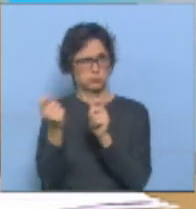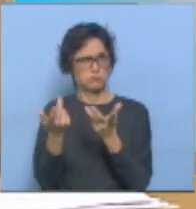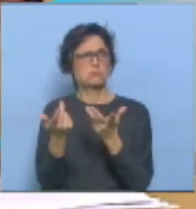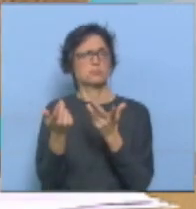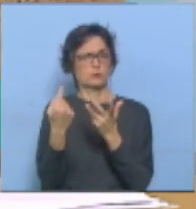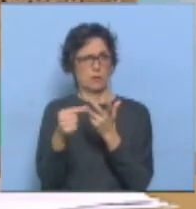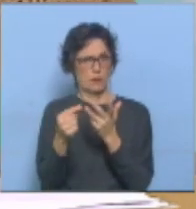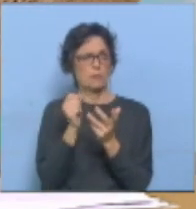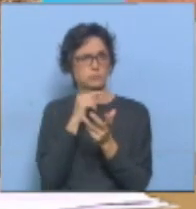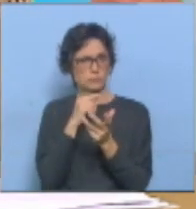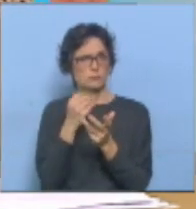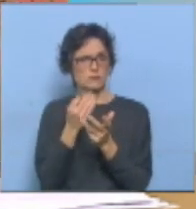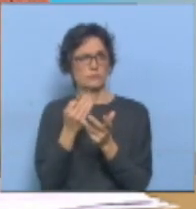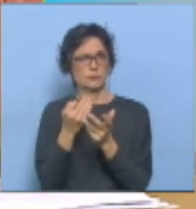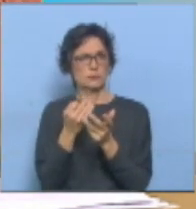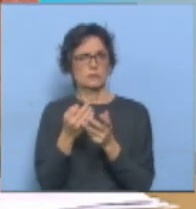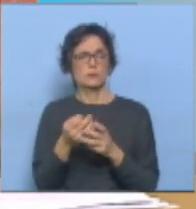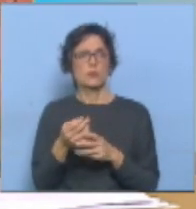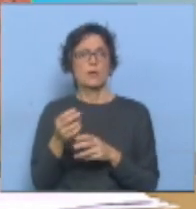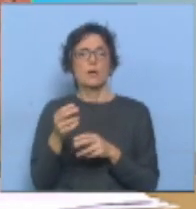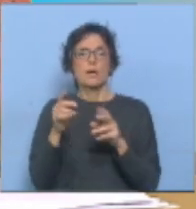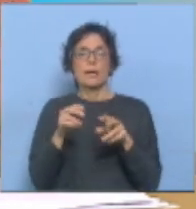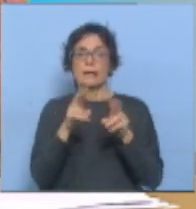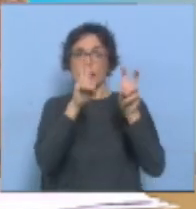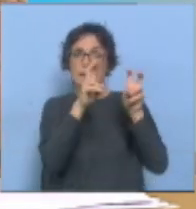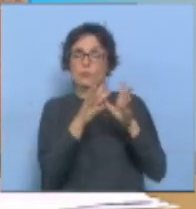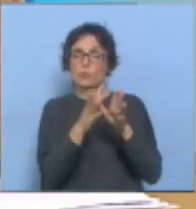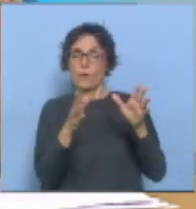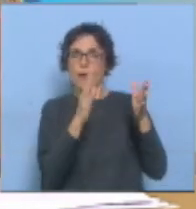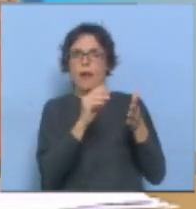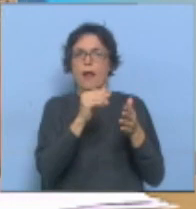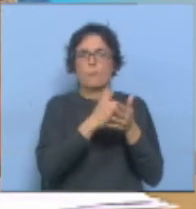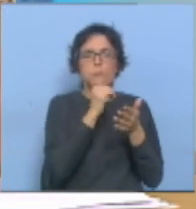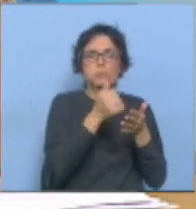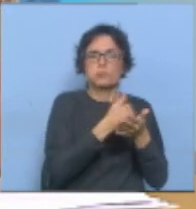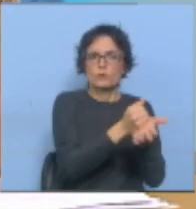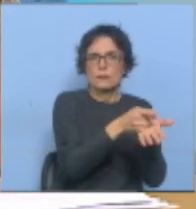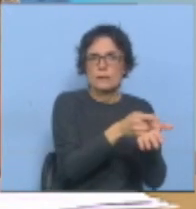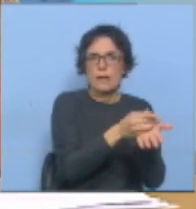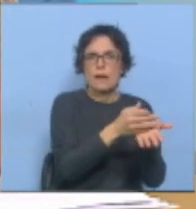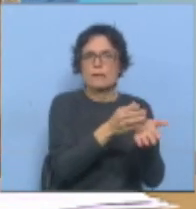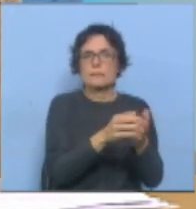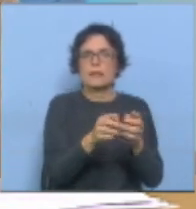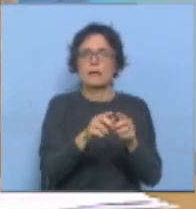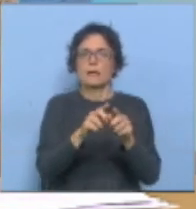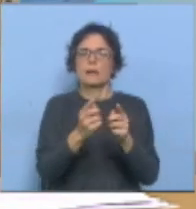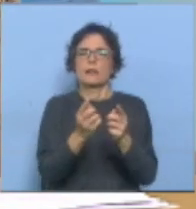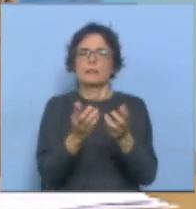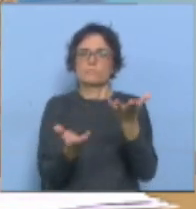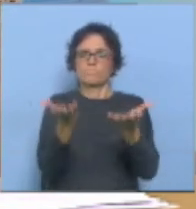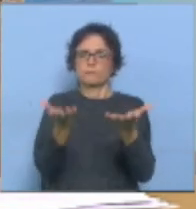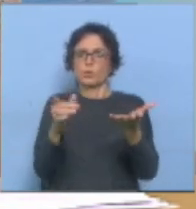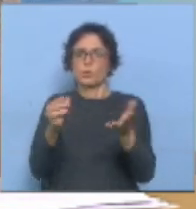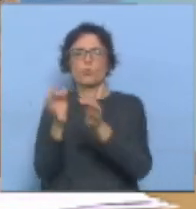paliativos. Nós não opomos eutanásia versus cuidados paliativos. É cuidados paliativos sempre. Não é? Eles estão em